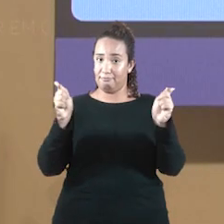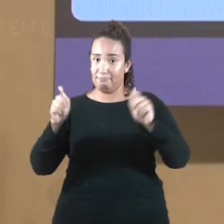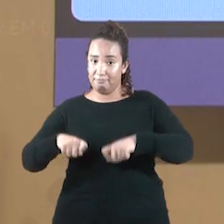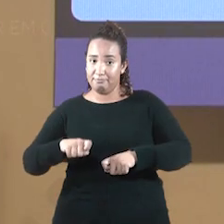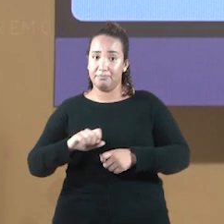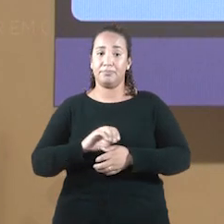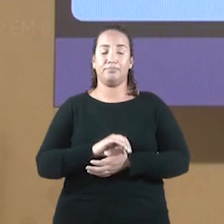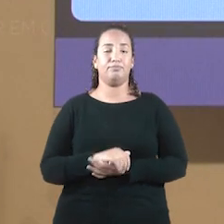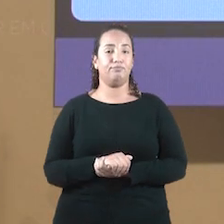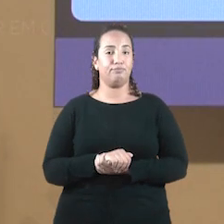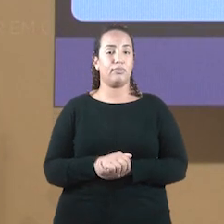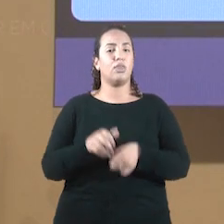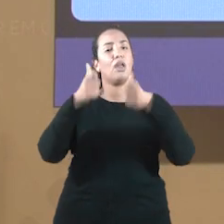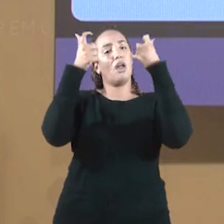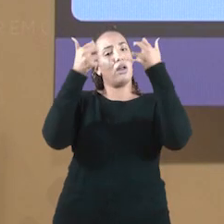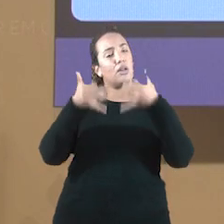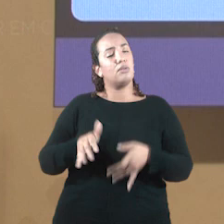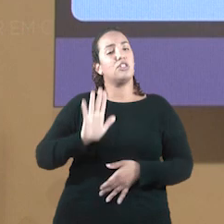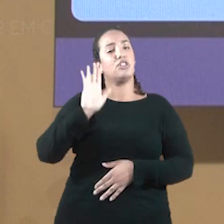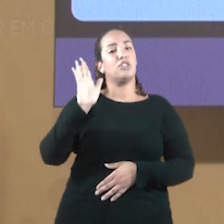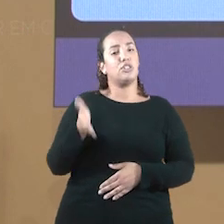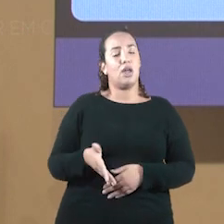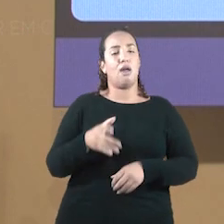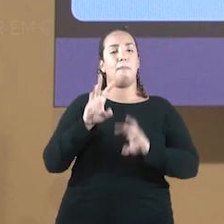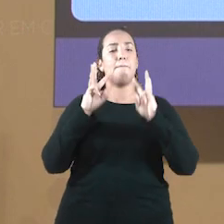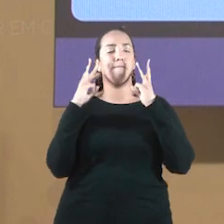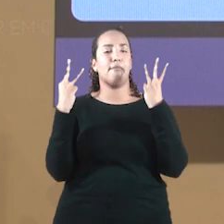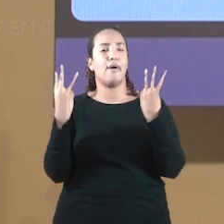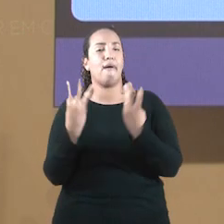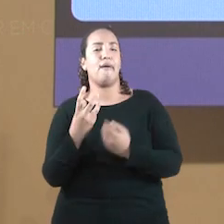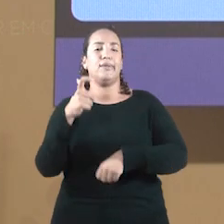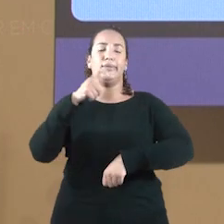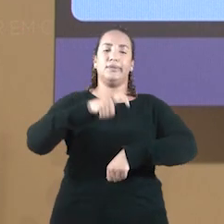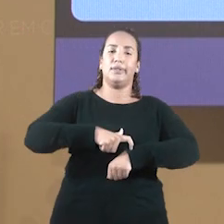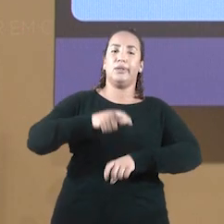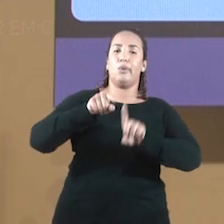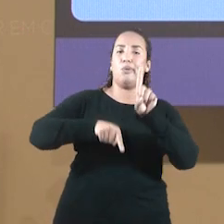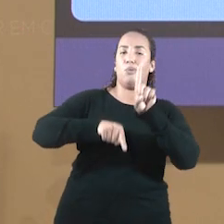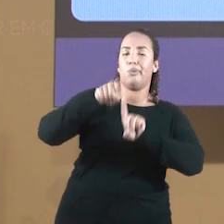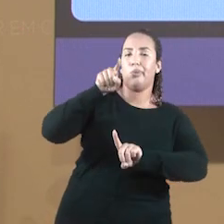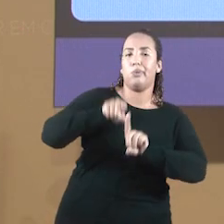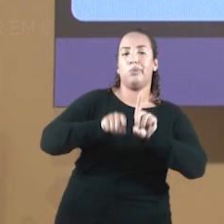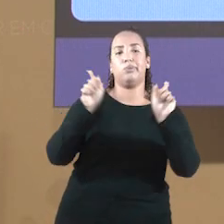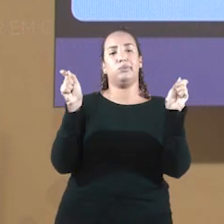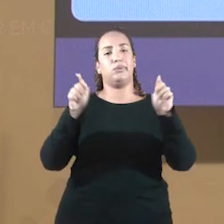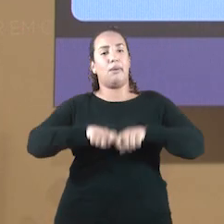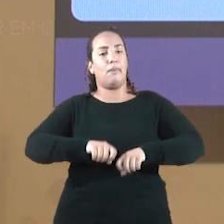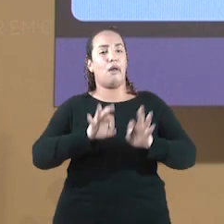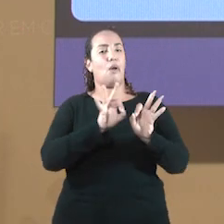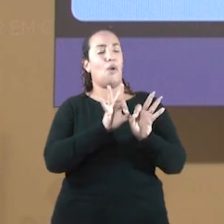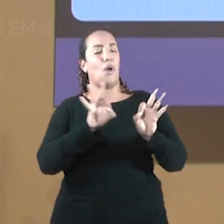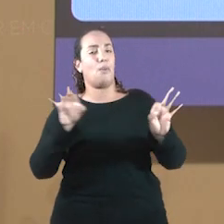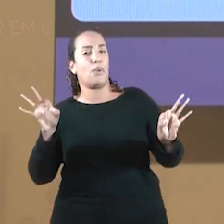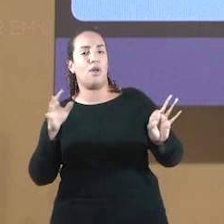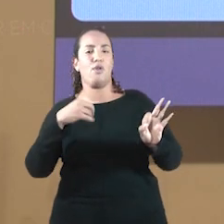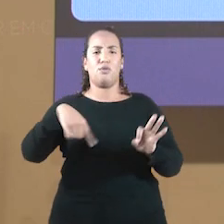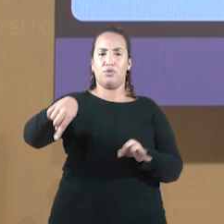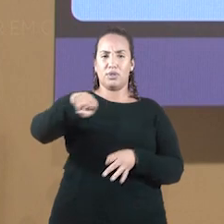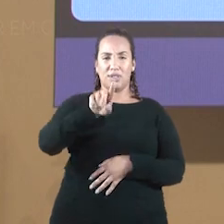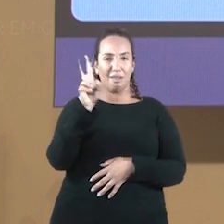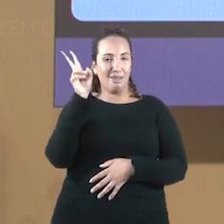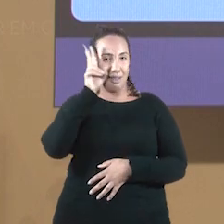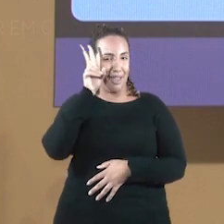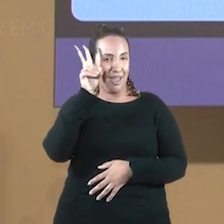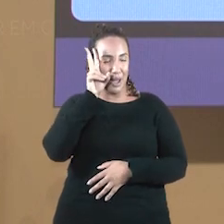falar o que o comprimento, massa, tempo, temperatura e capacidade medem, você